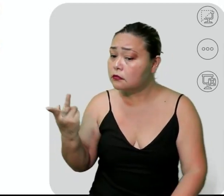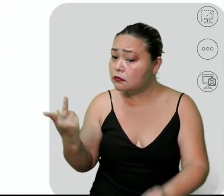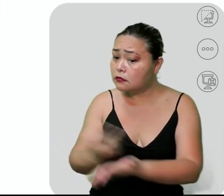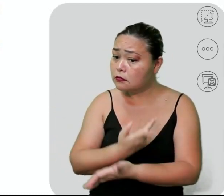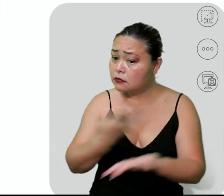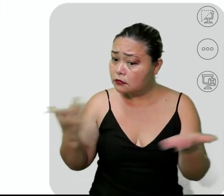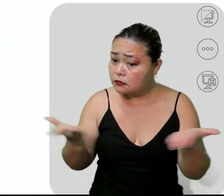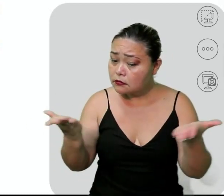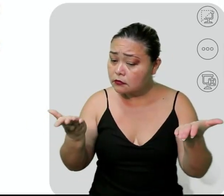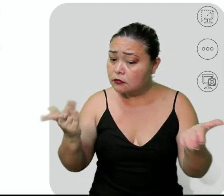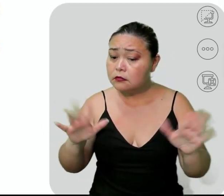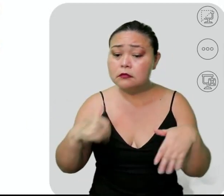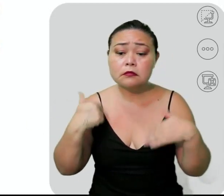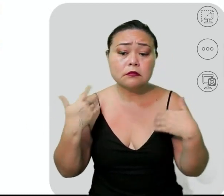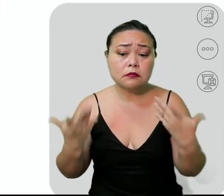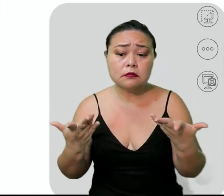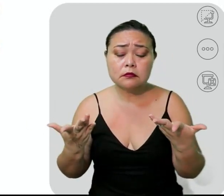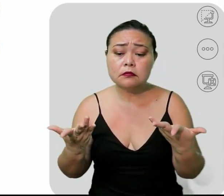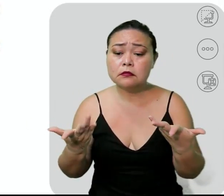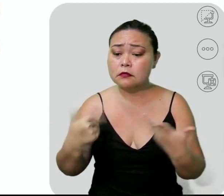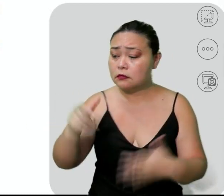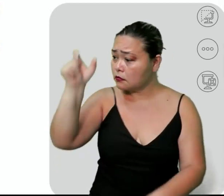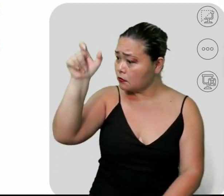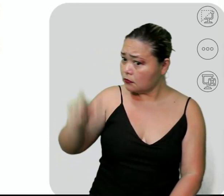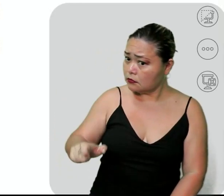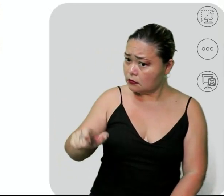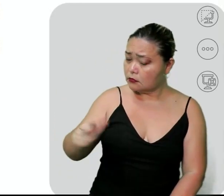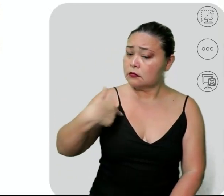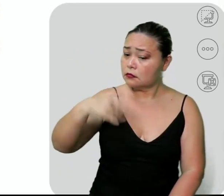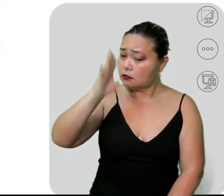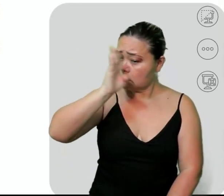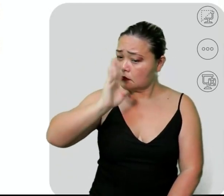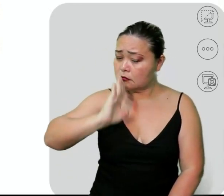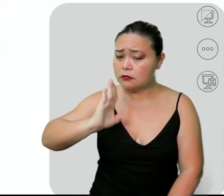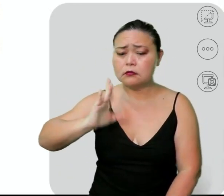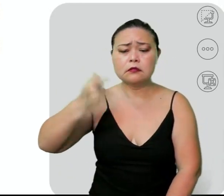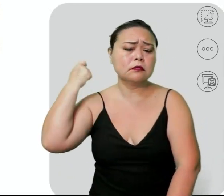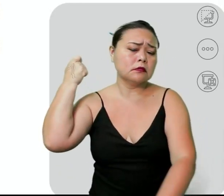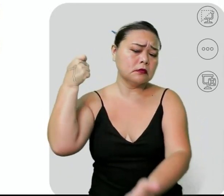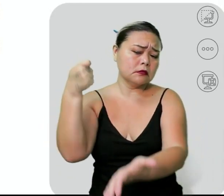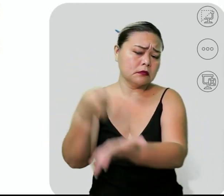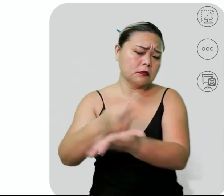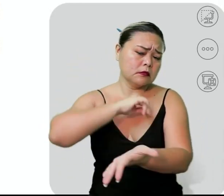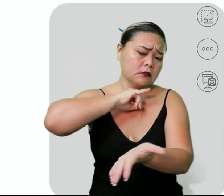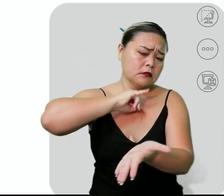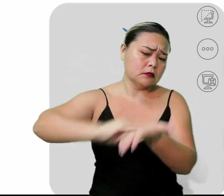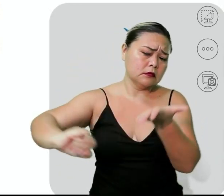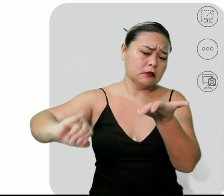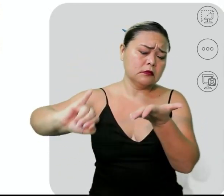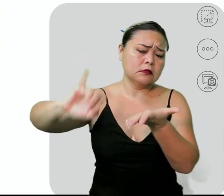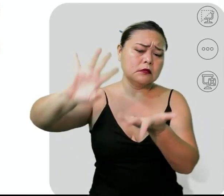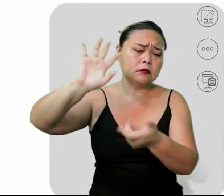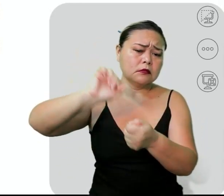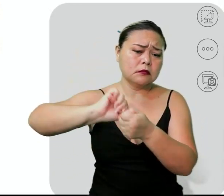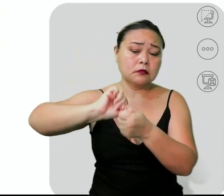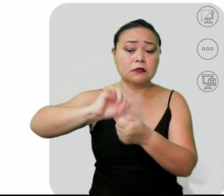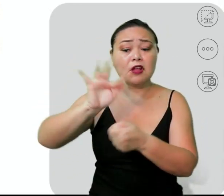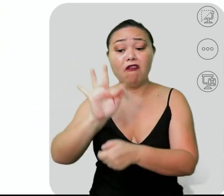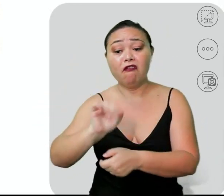hoje. O cidadão brasileiro, nós pagamos esses impostos. Só que nós pagamos o